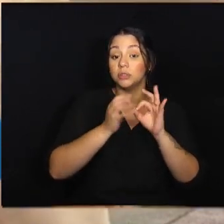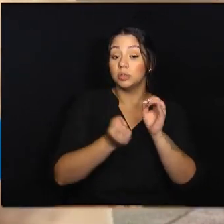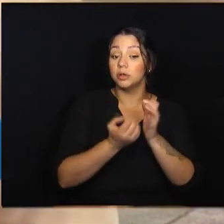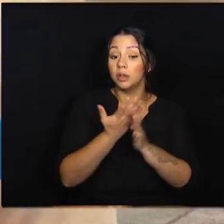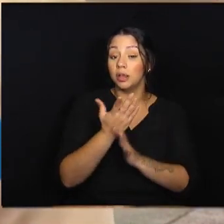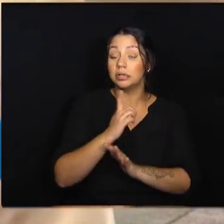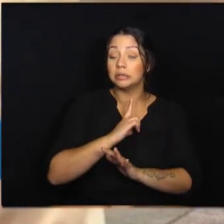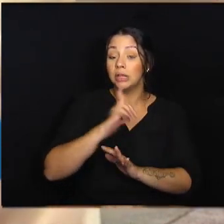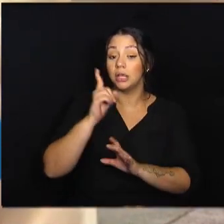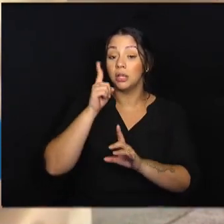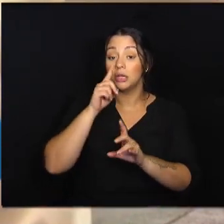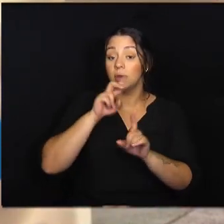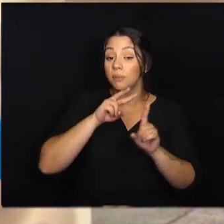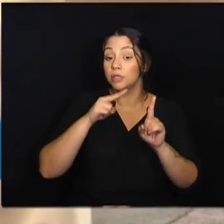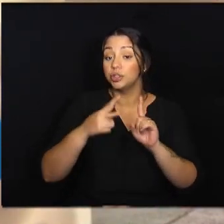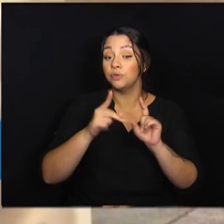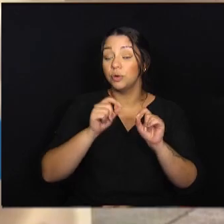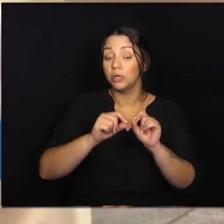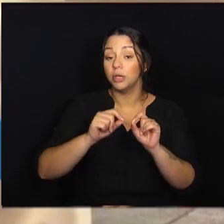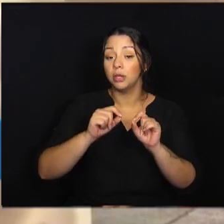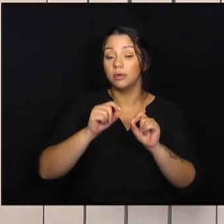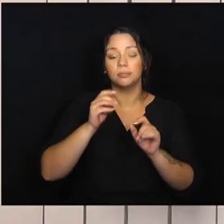mente alcançar essas pessoas.